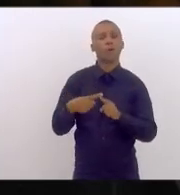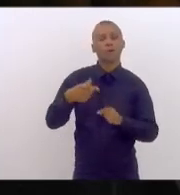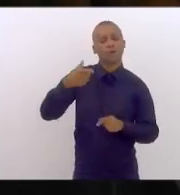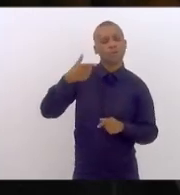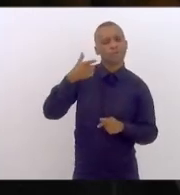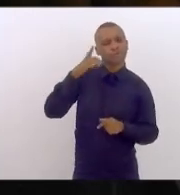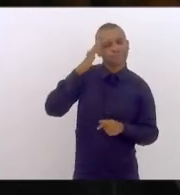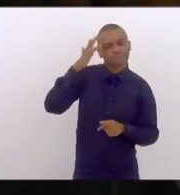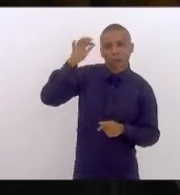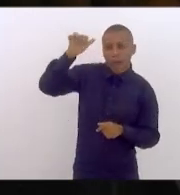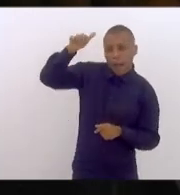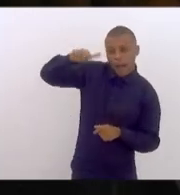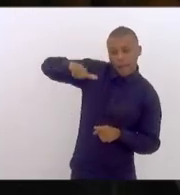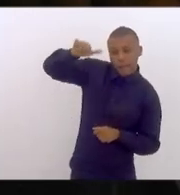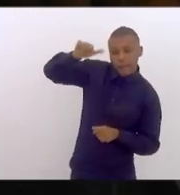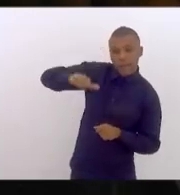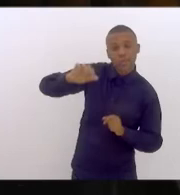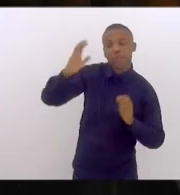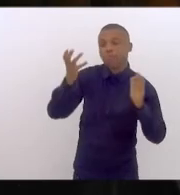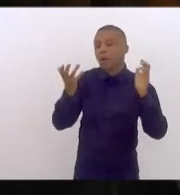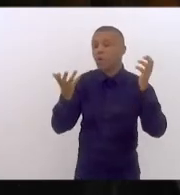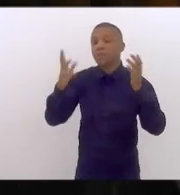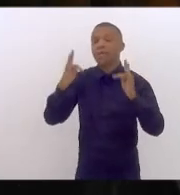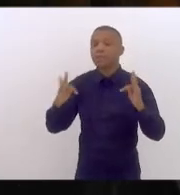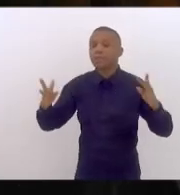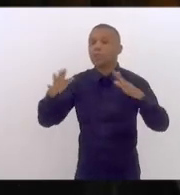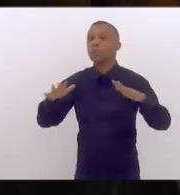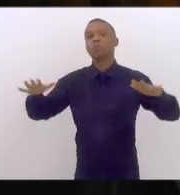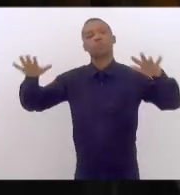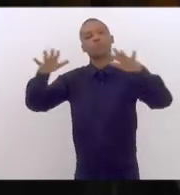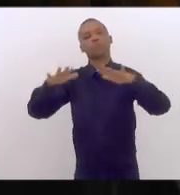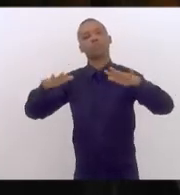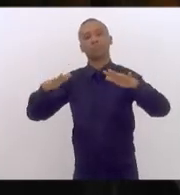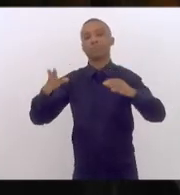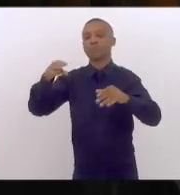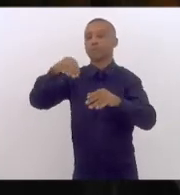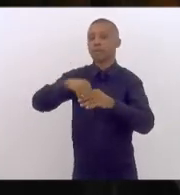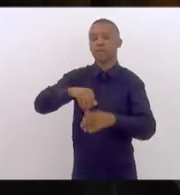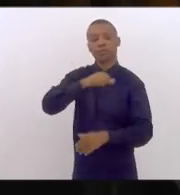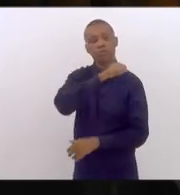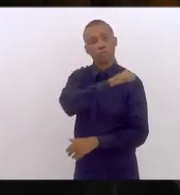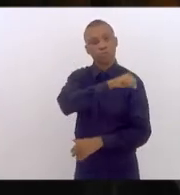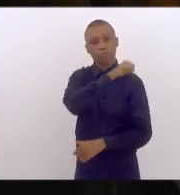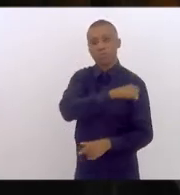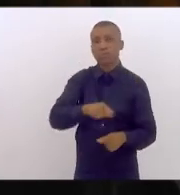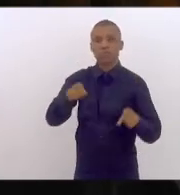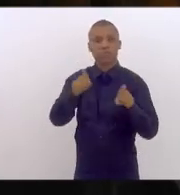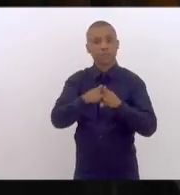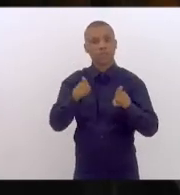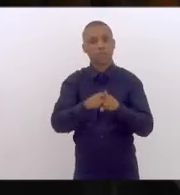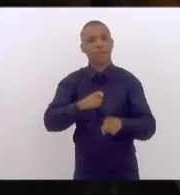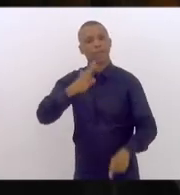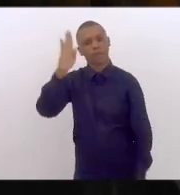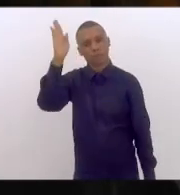acontece no nosso estado e no nosso país